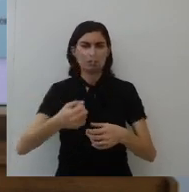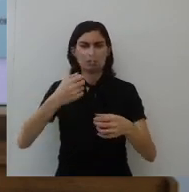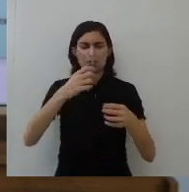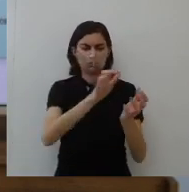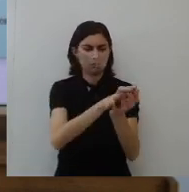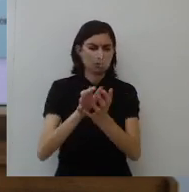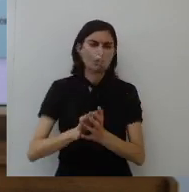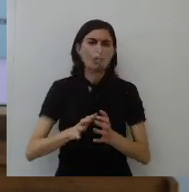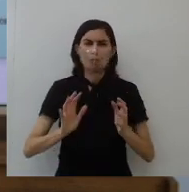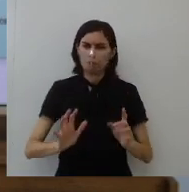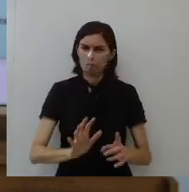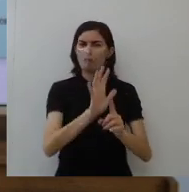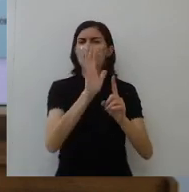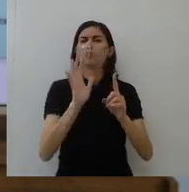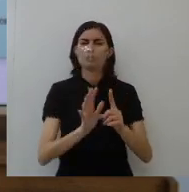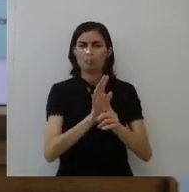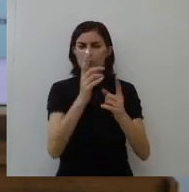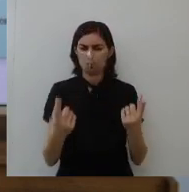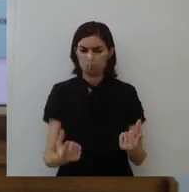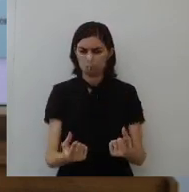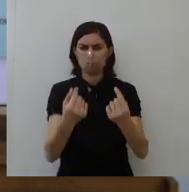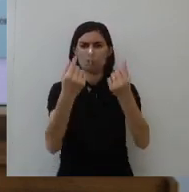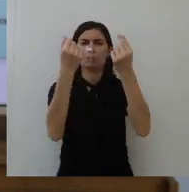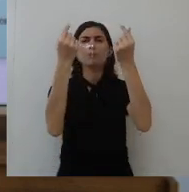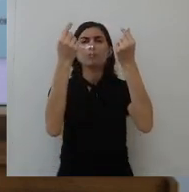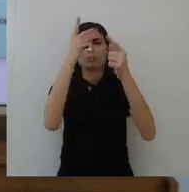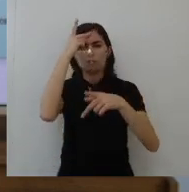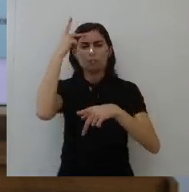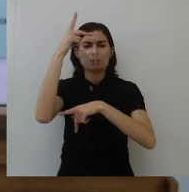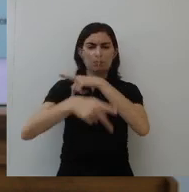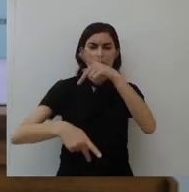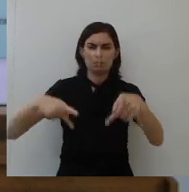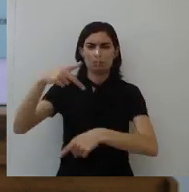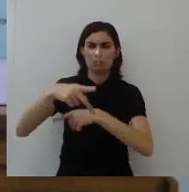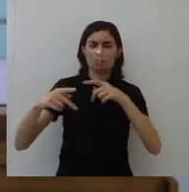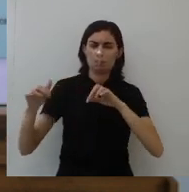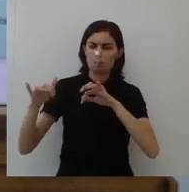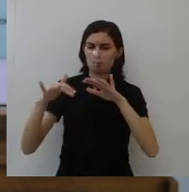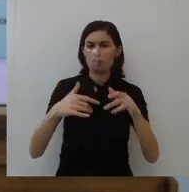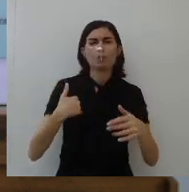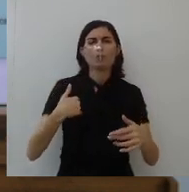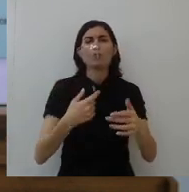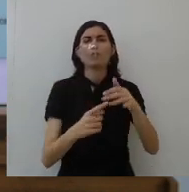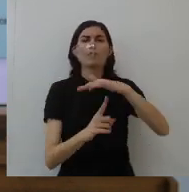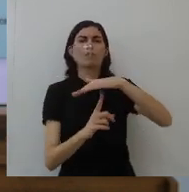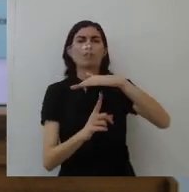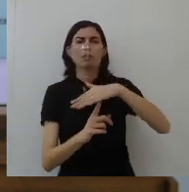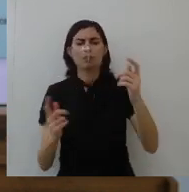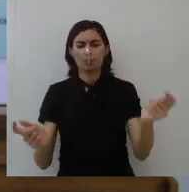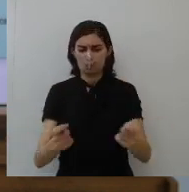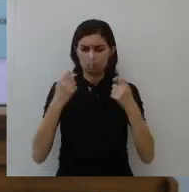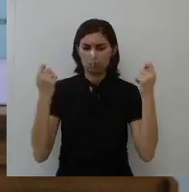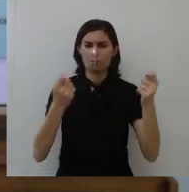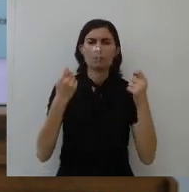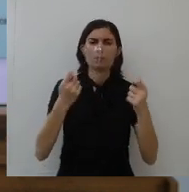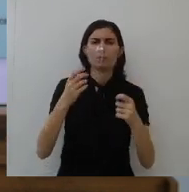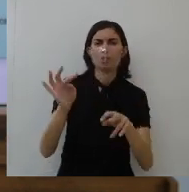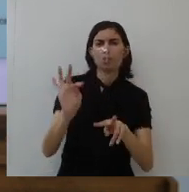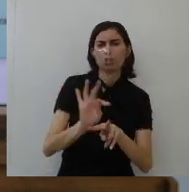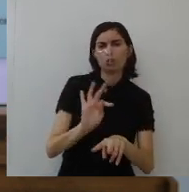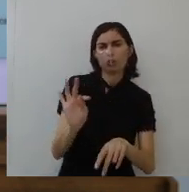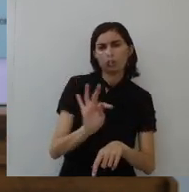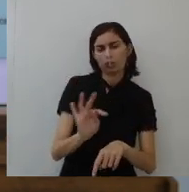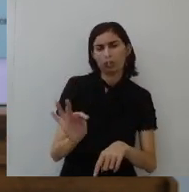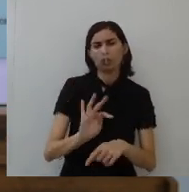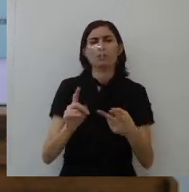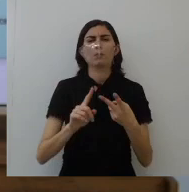exerce forte influência econômica do fluxo de pessoas, né? As pessoas fazem, eu vou para a feira de Caruaru, eu vou para Toritama.